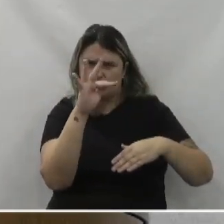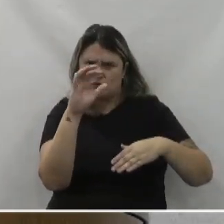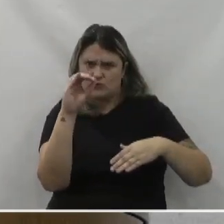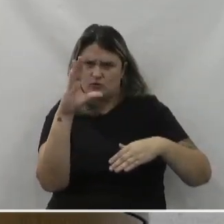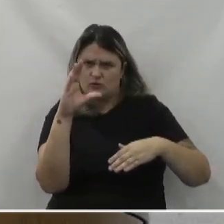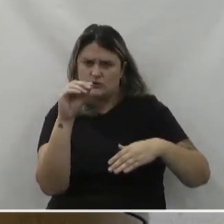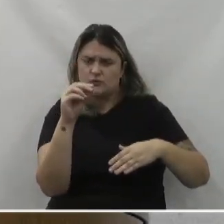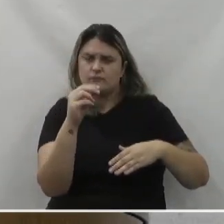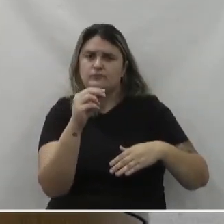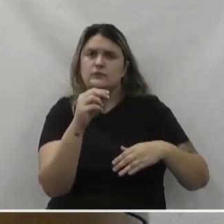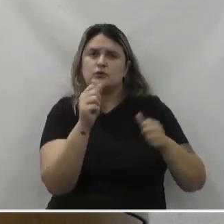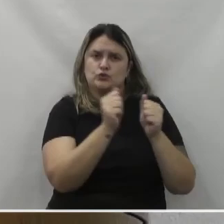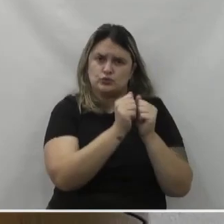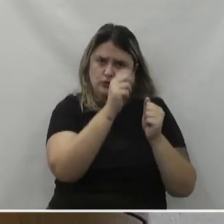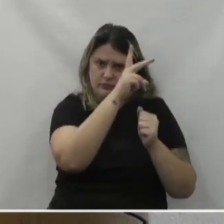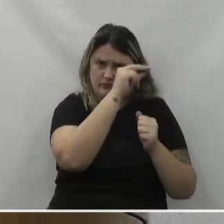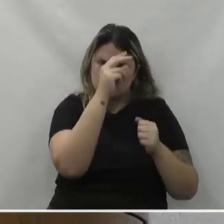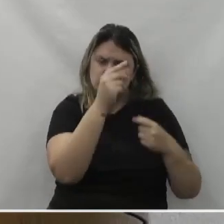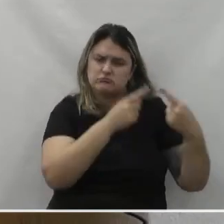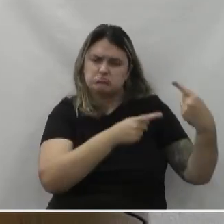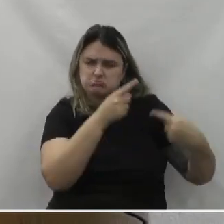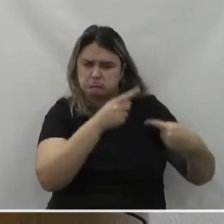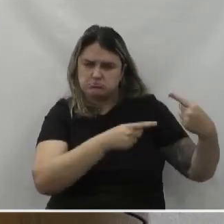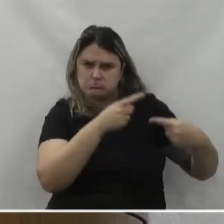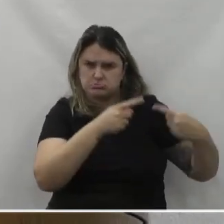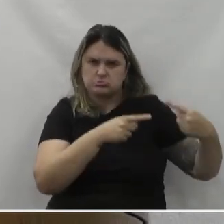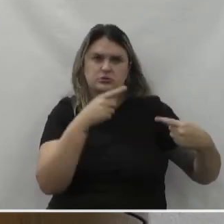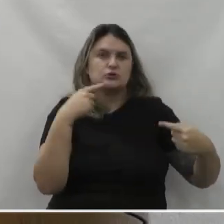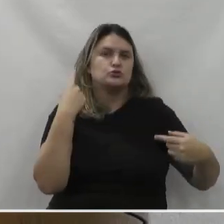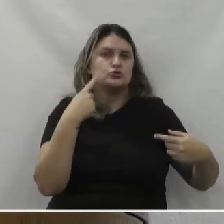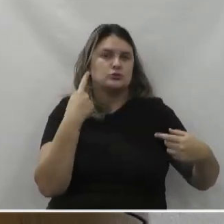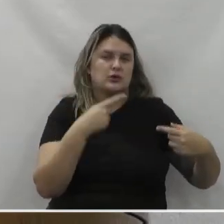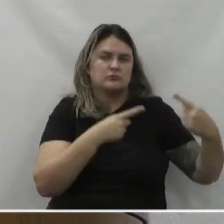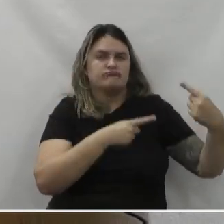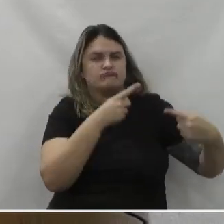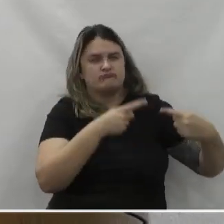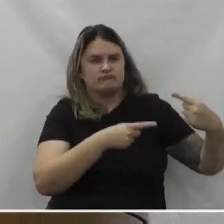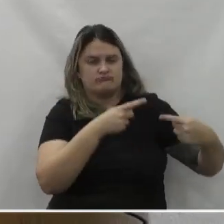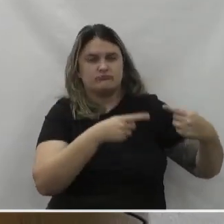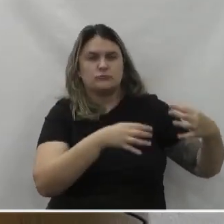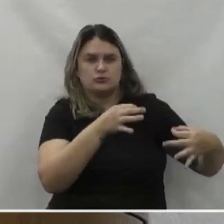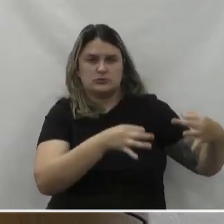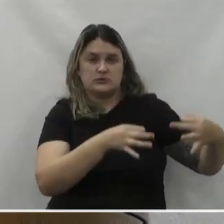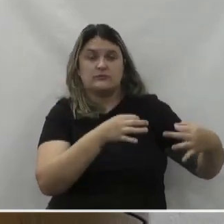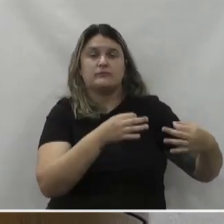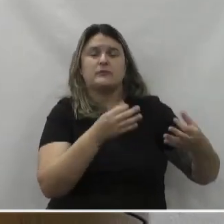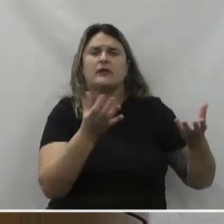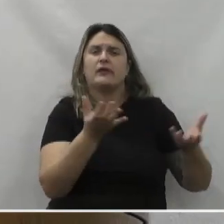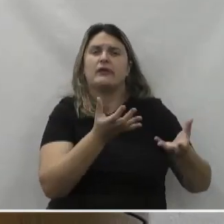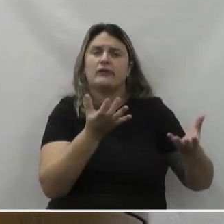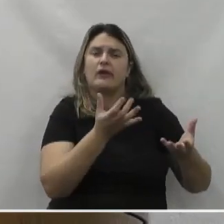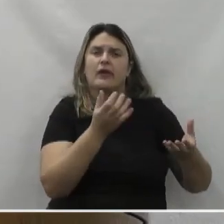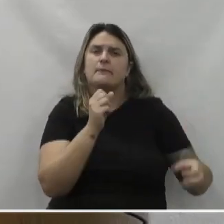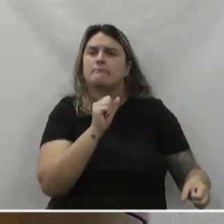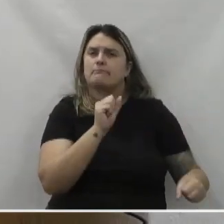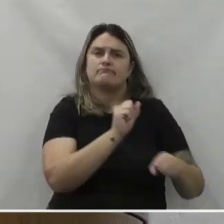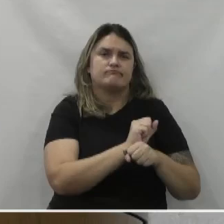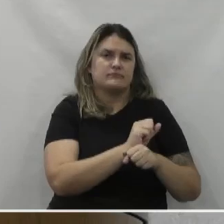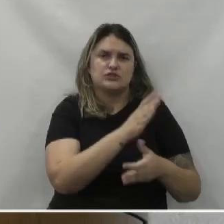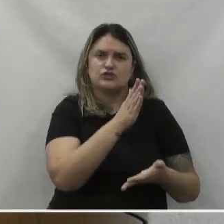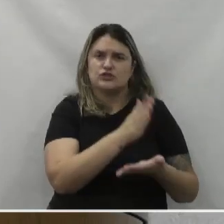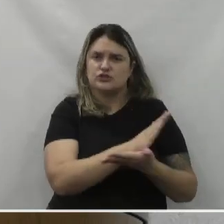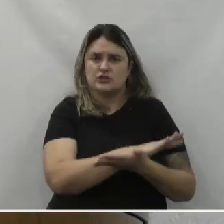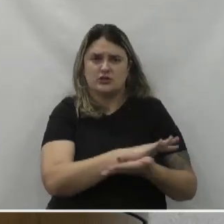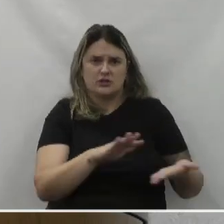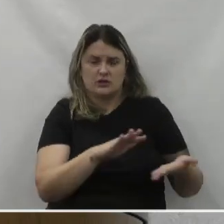ali sempre debatendo judicialmente, e a gente está querendo dar um basta nisso